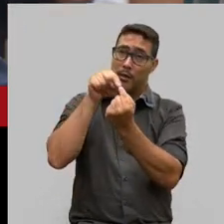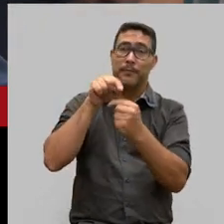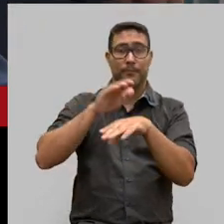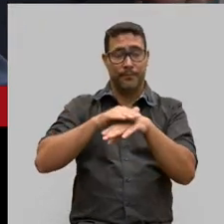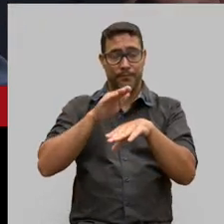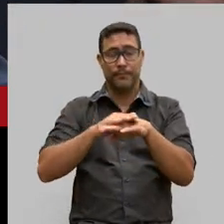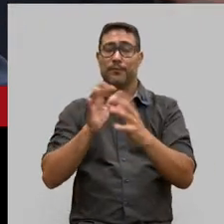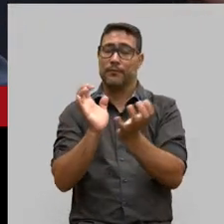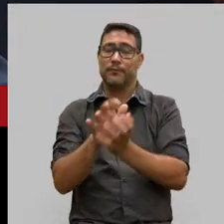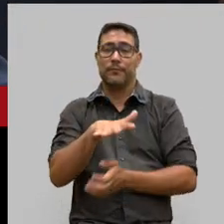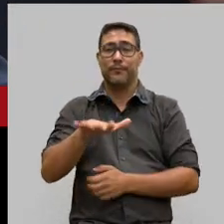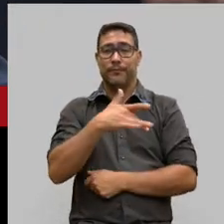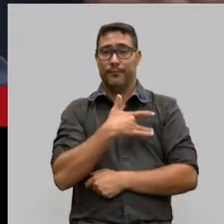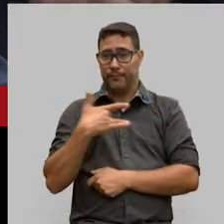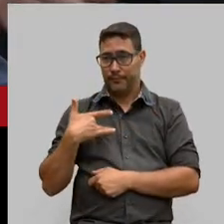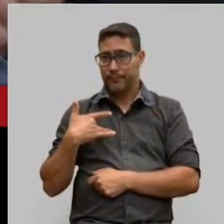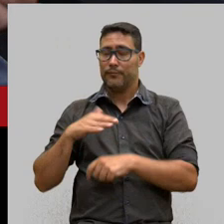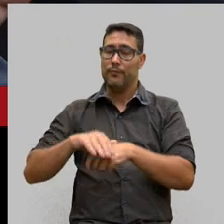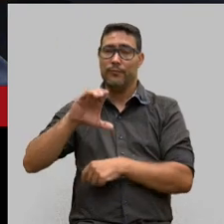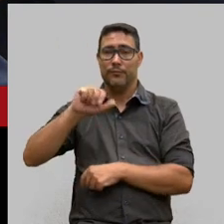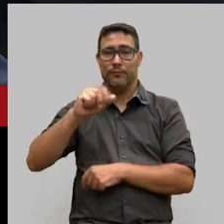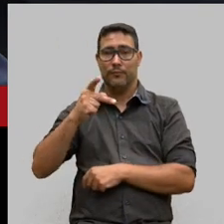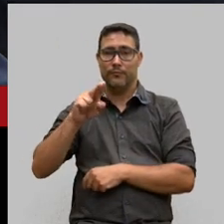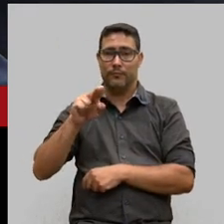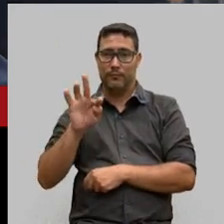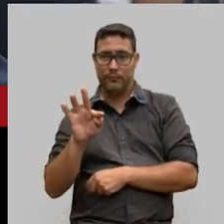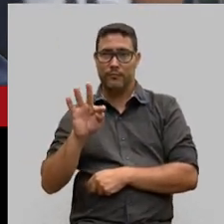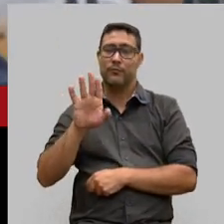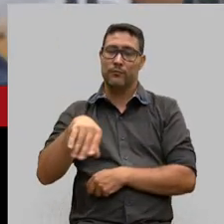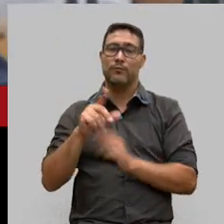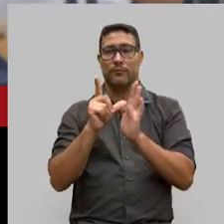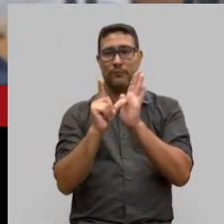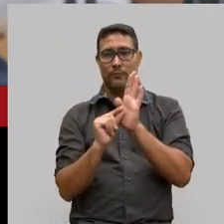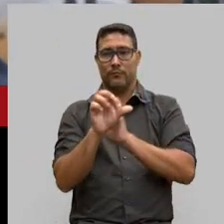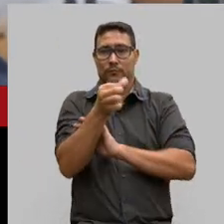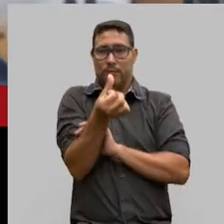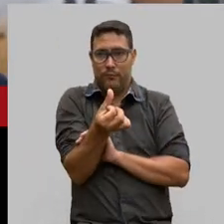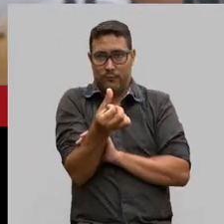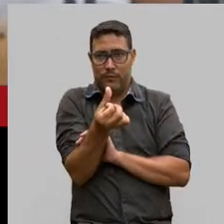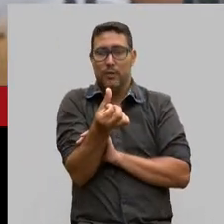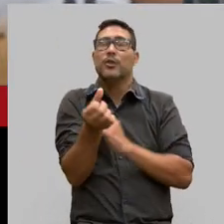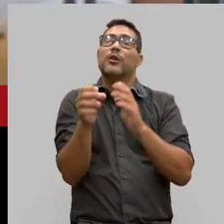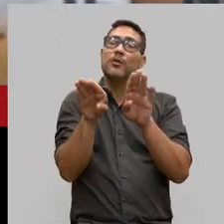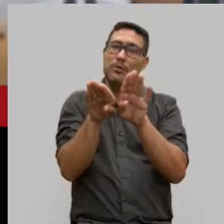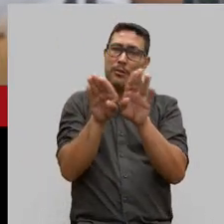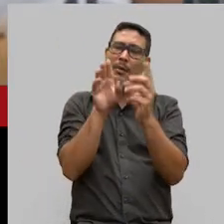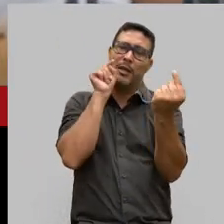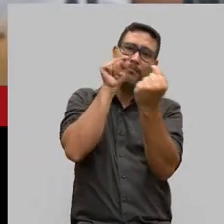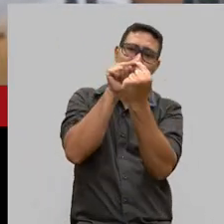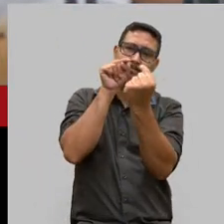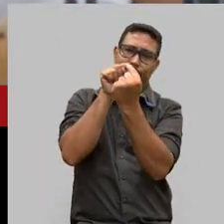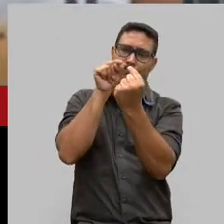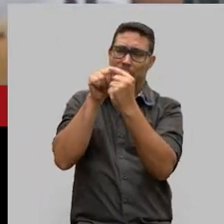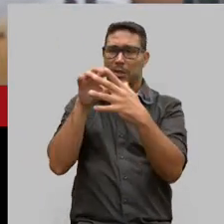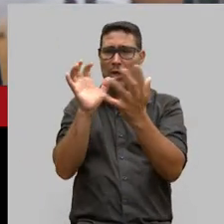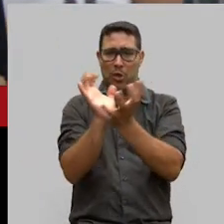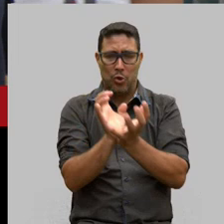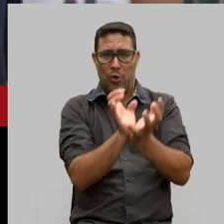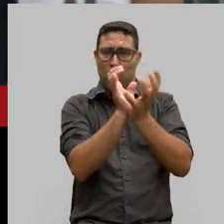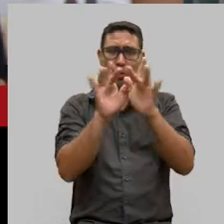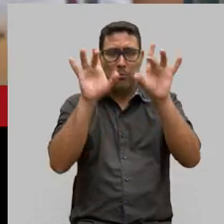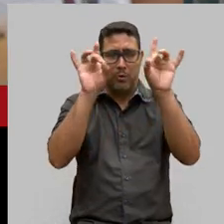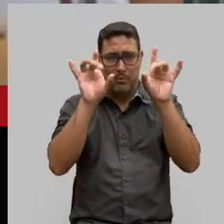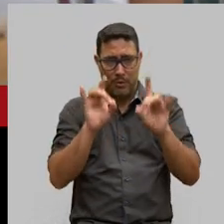saúde e do caput do artigo vi reiterando a menção a órgãos específicos do Poder Legislativo